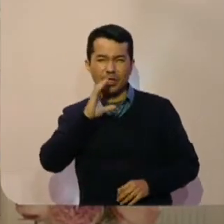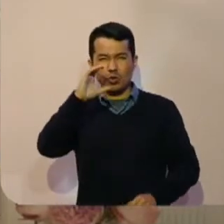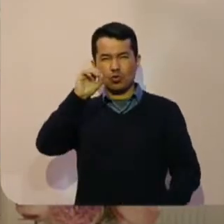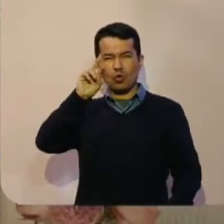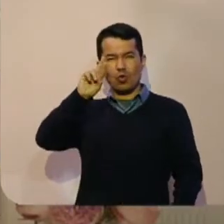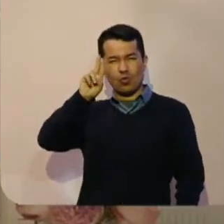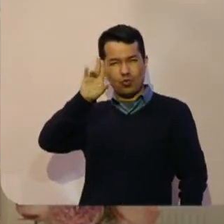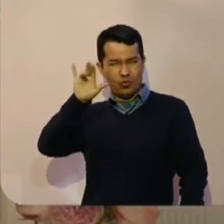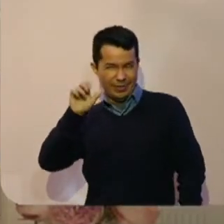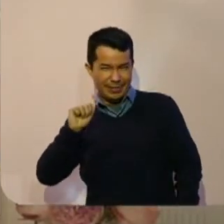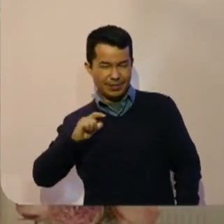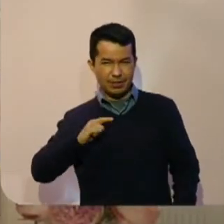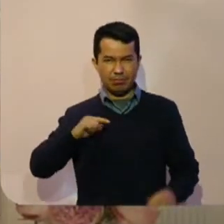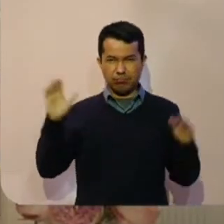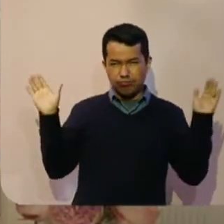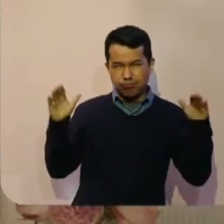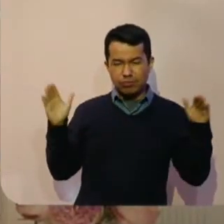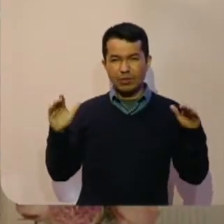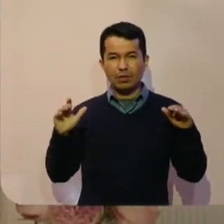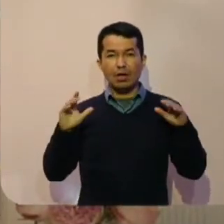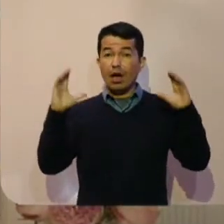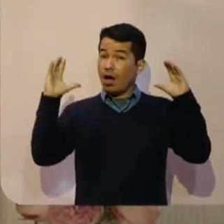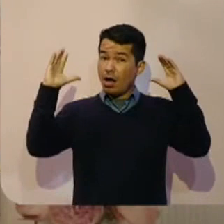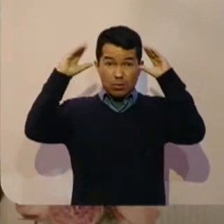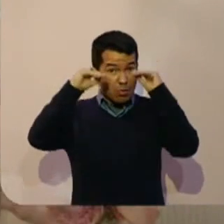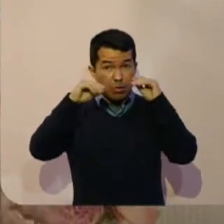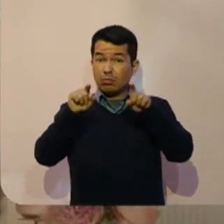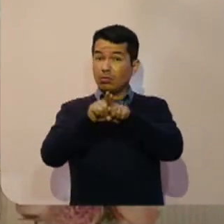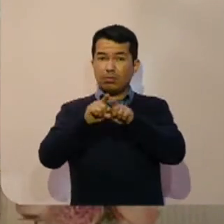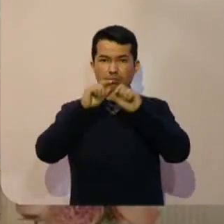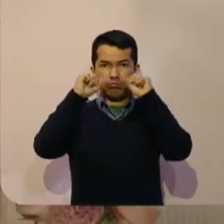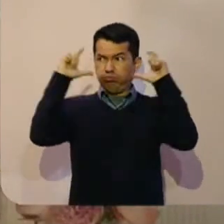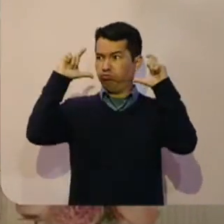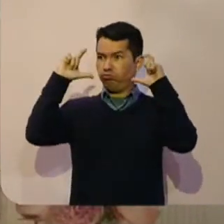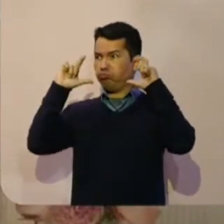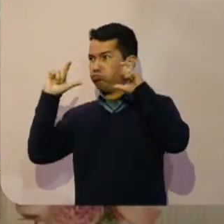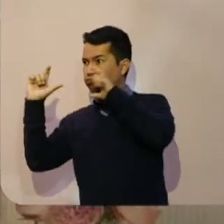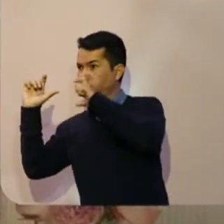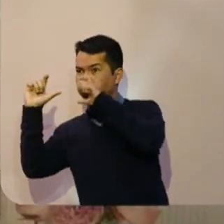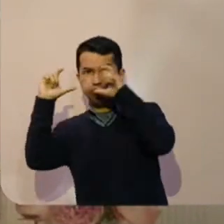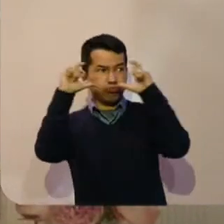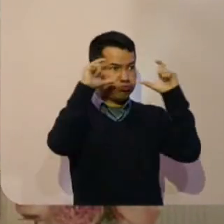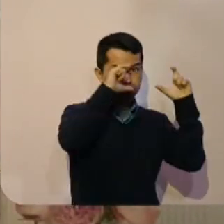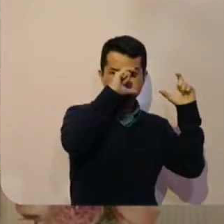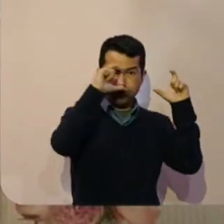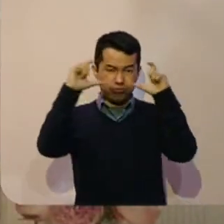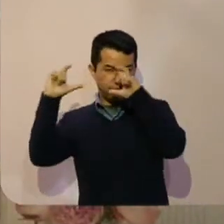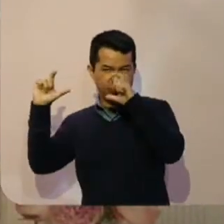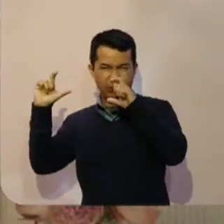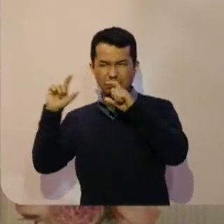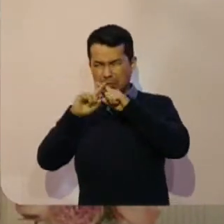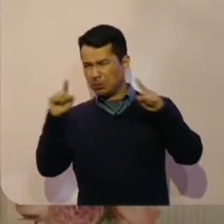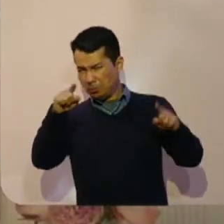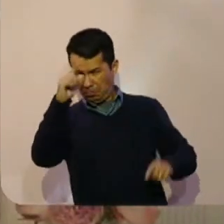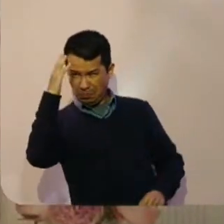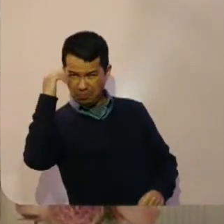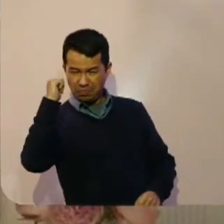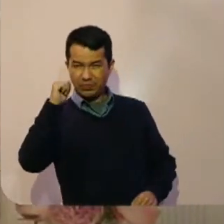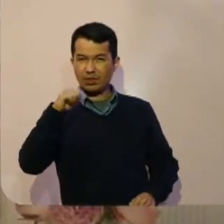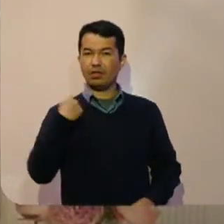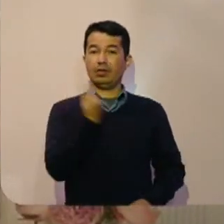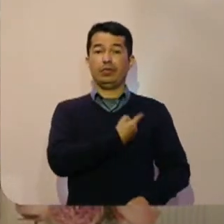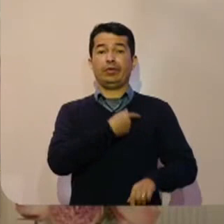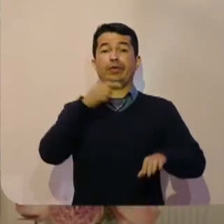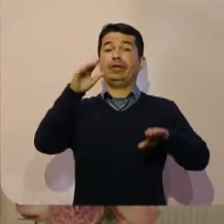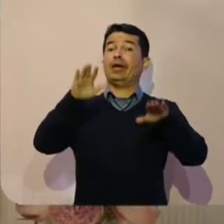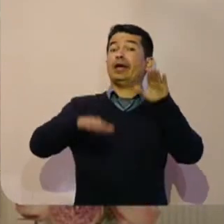interessante porque esses sentimentos, eu acho que todos nós, em algum momento da vida, já tivemos. Não é